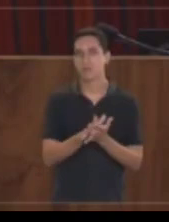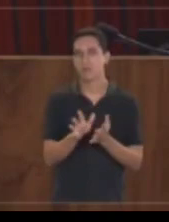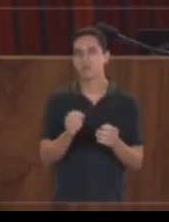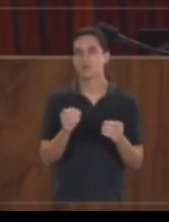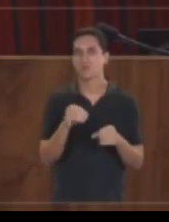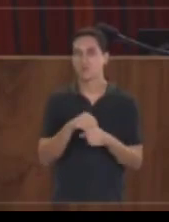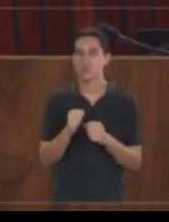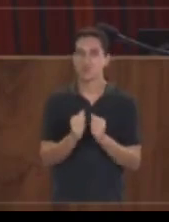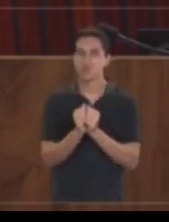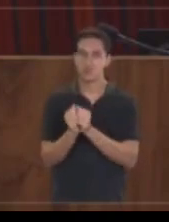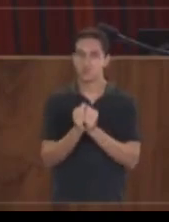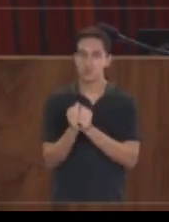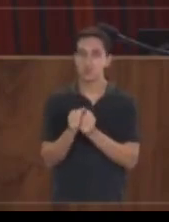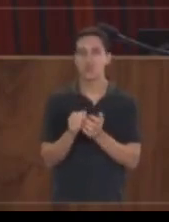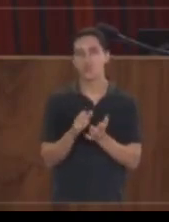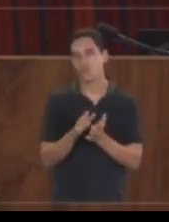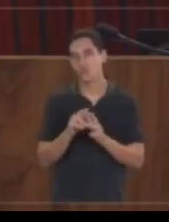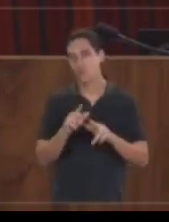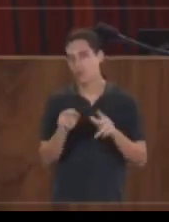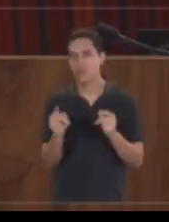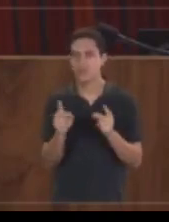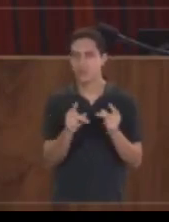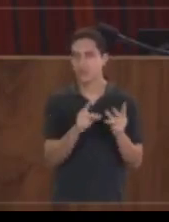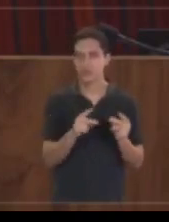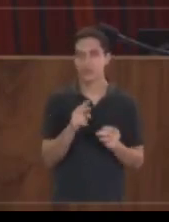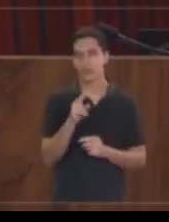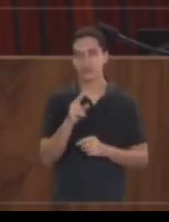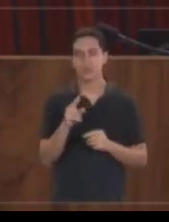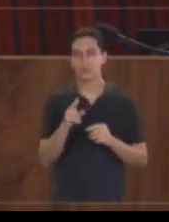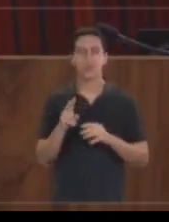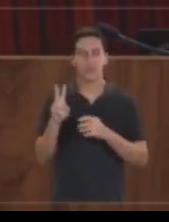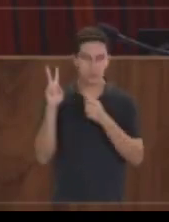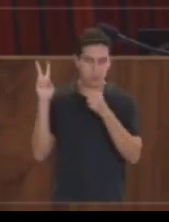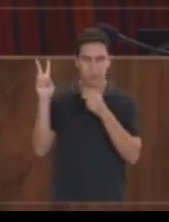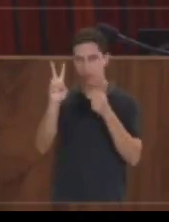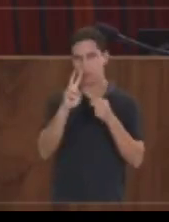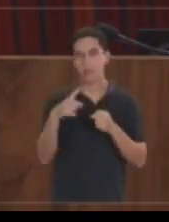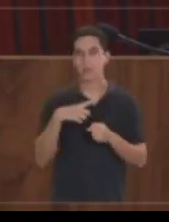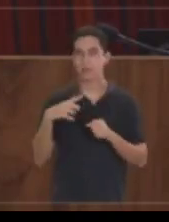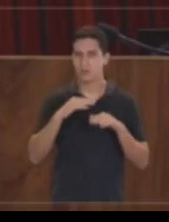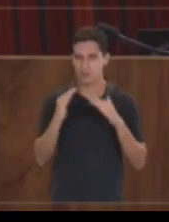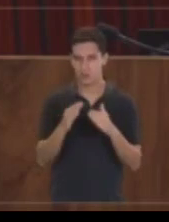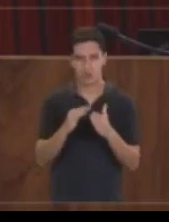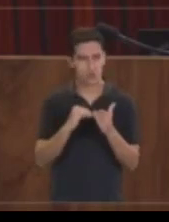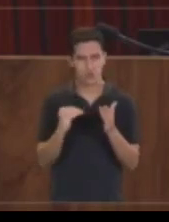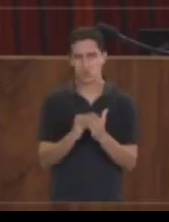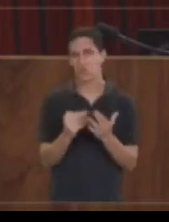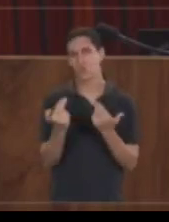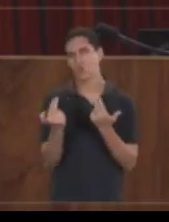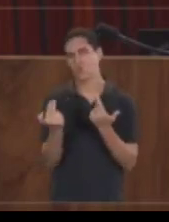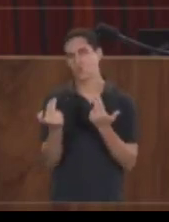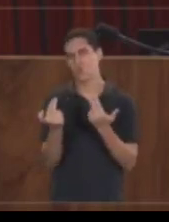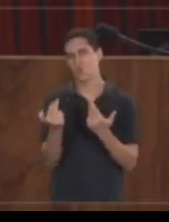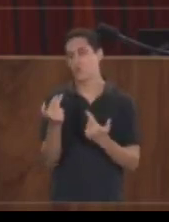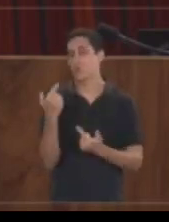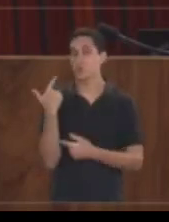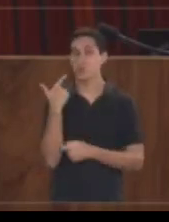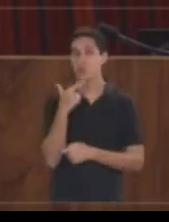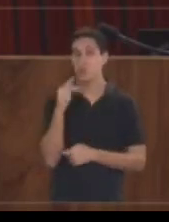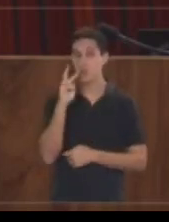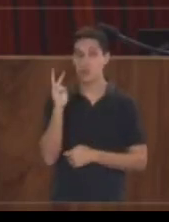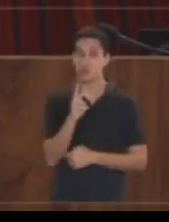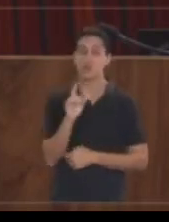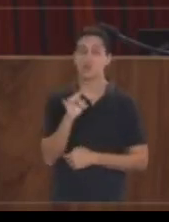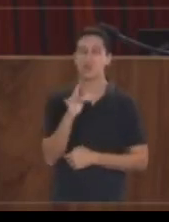campanha. Ademais, os três ajustes contábeis são absolutamente idênticos, não se cuidando de